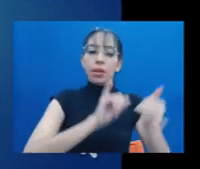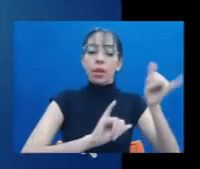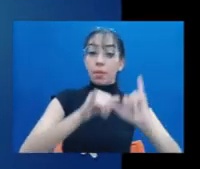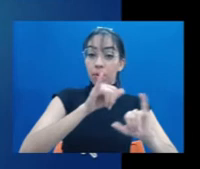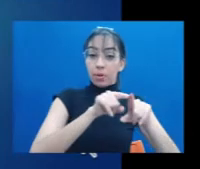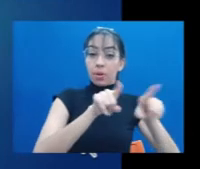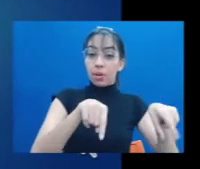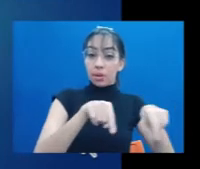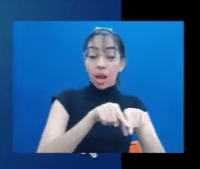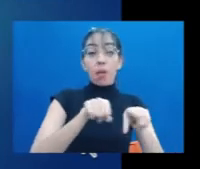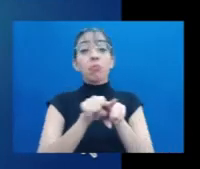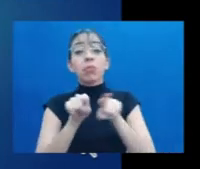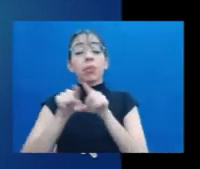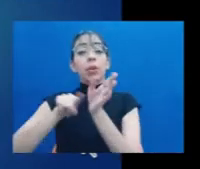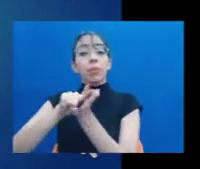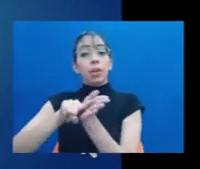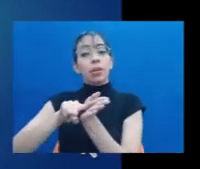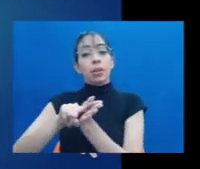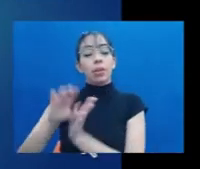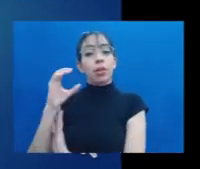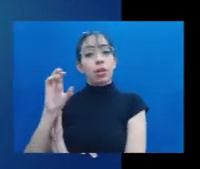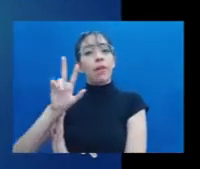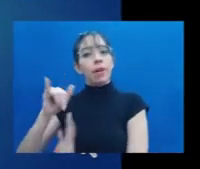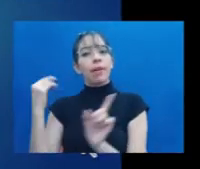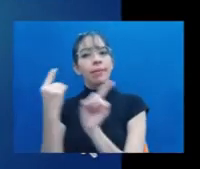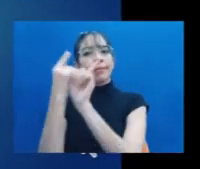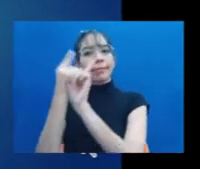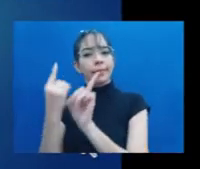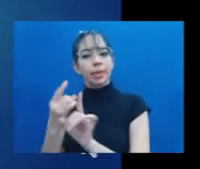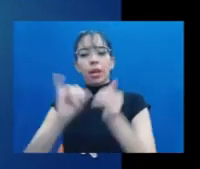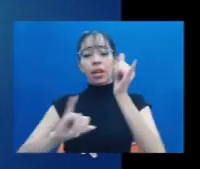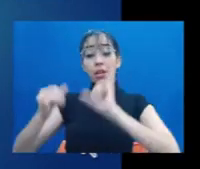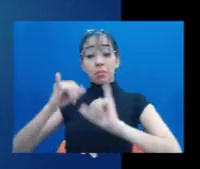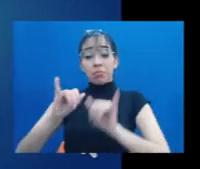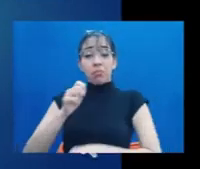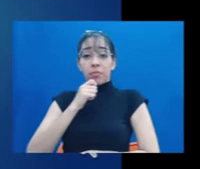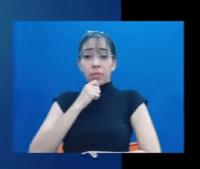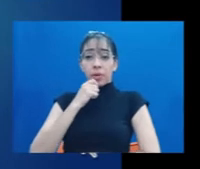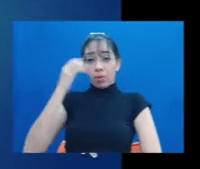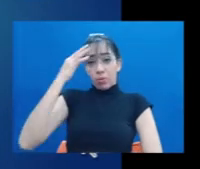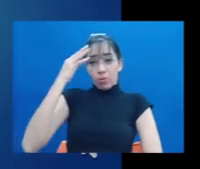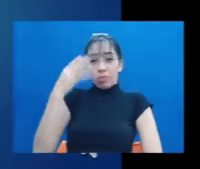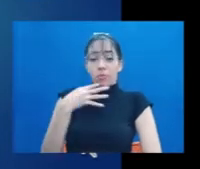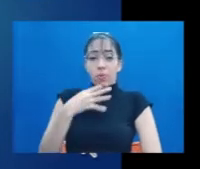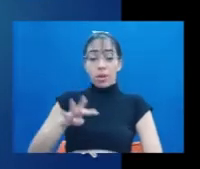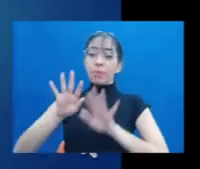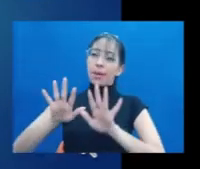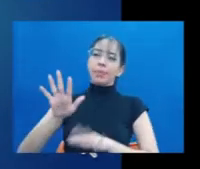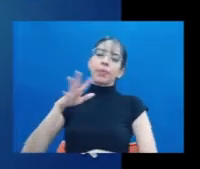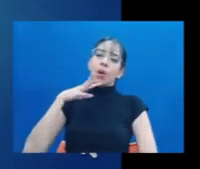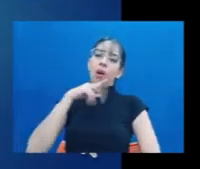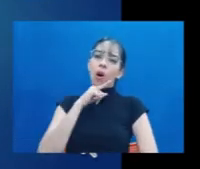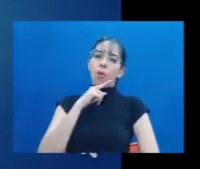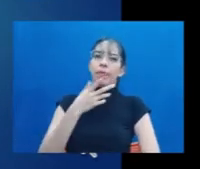durante a sua iniciação científica e vão se deparar com inúmeros produtos, com inúmeras substâncias que vocês não conhecem. Lógico, ninguém é obrigado